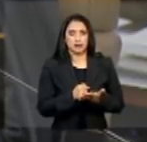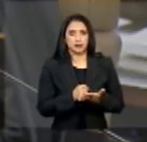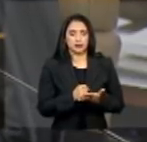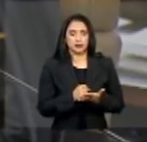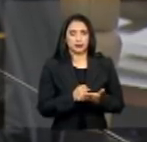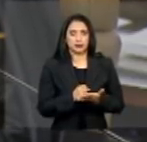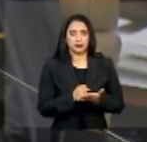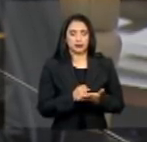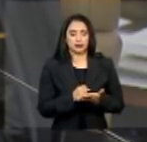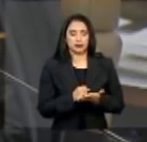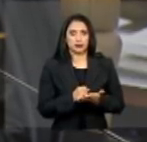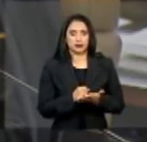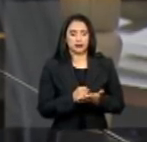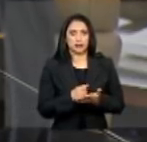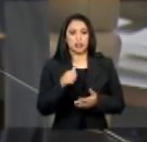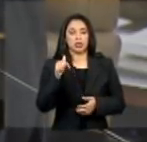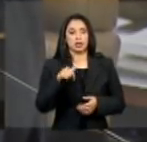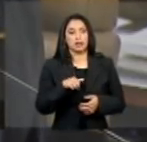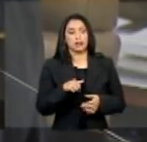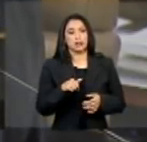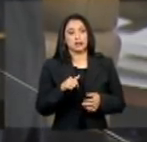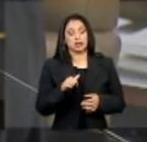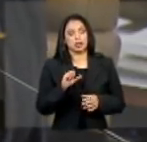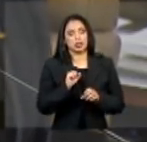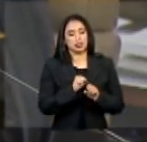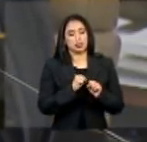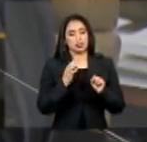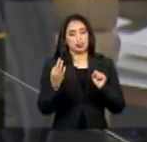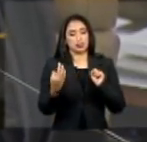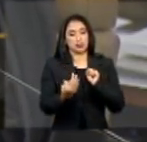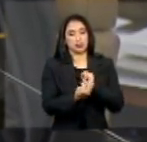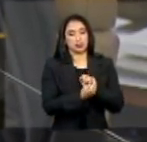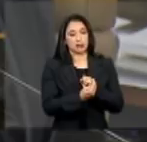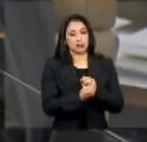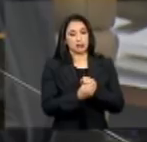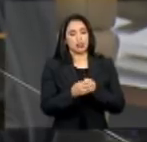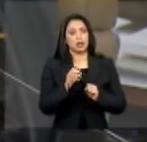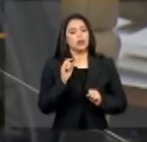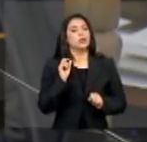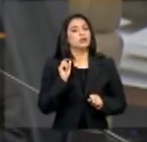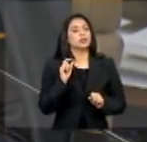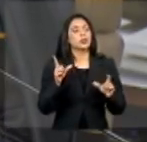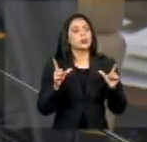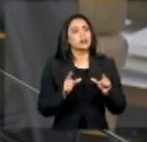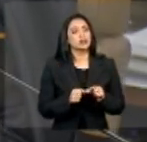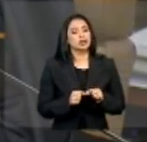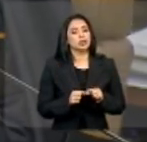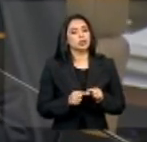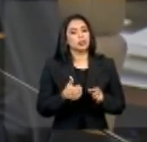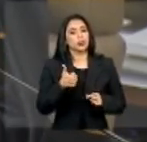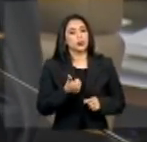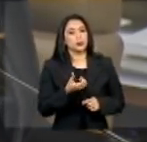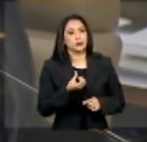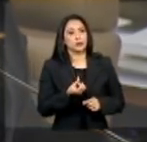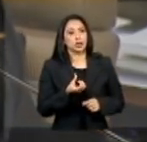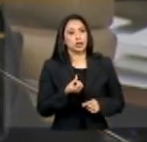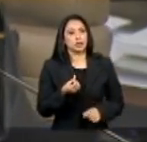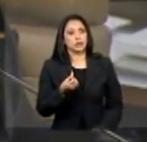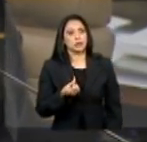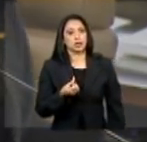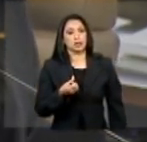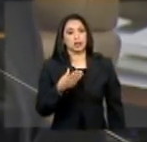deste tribunal então em resumo nesse abertos copos 1 66 373